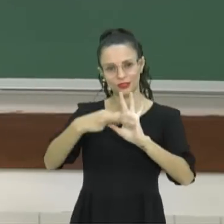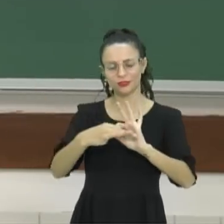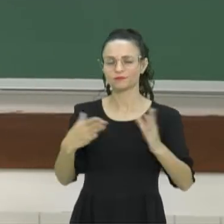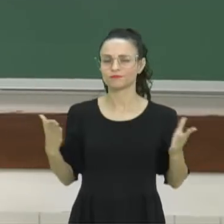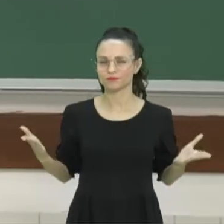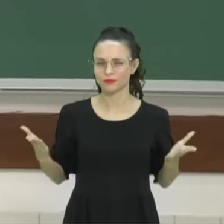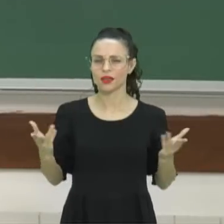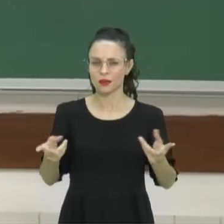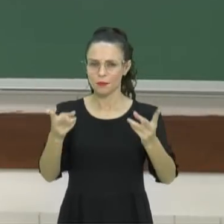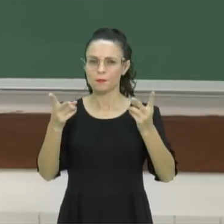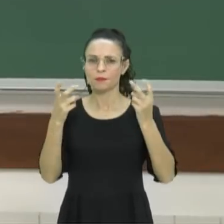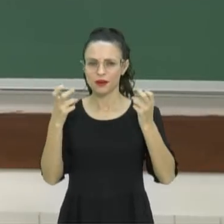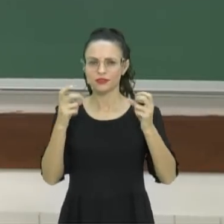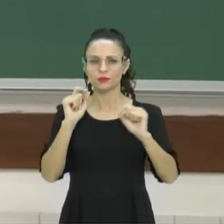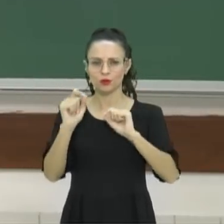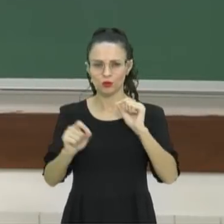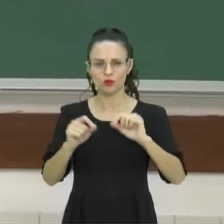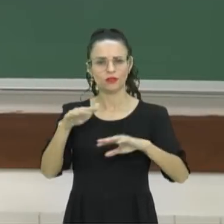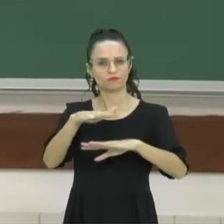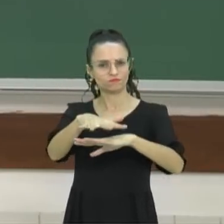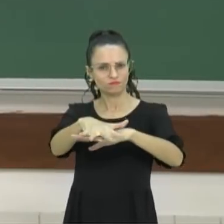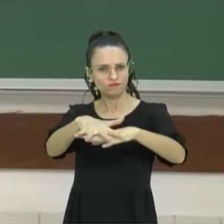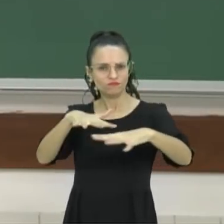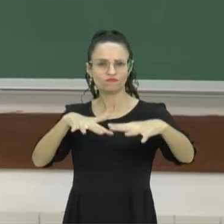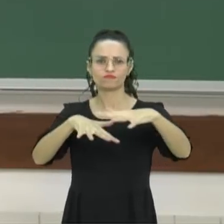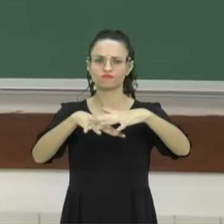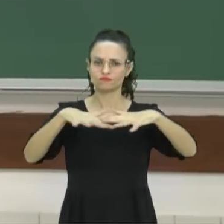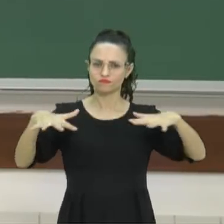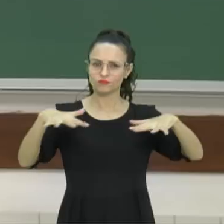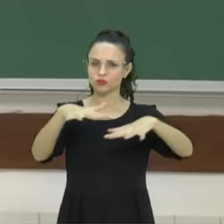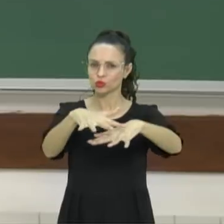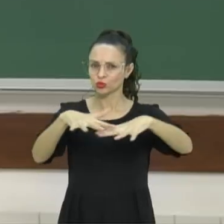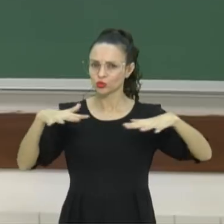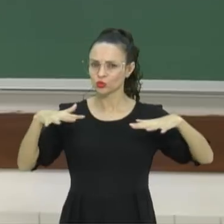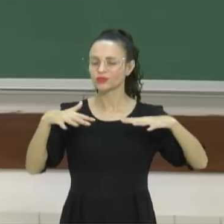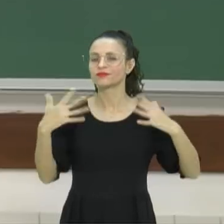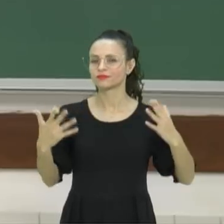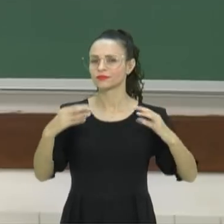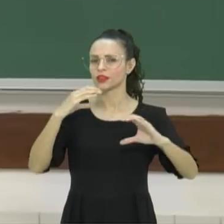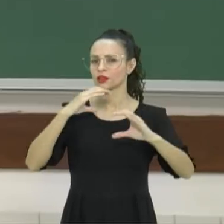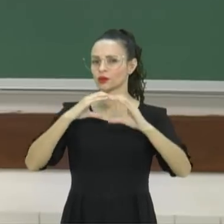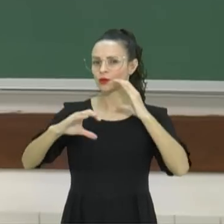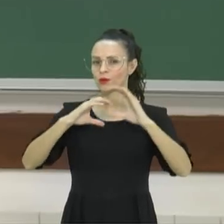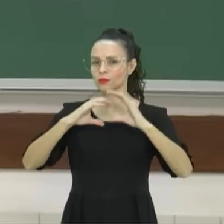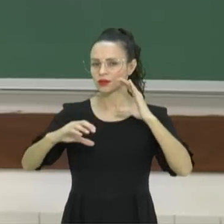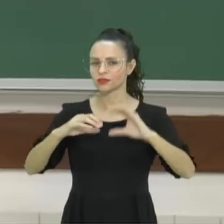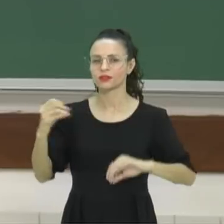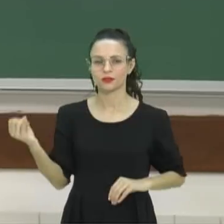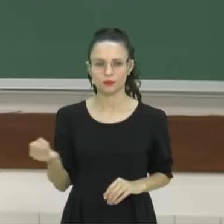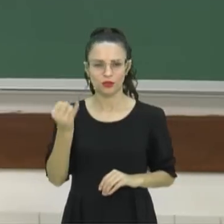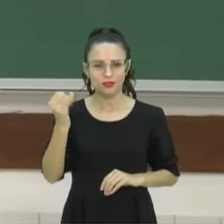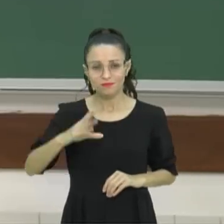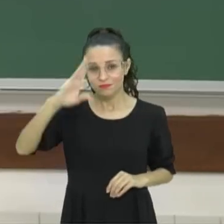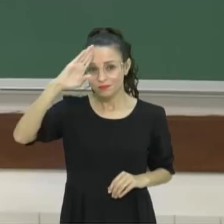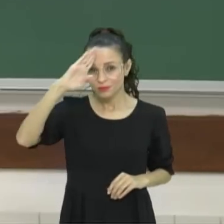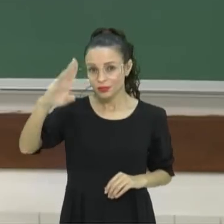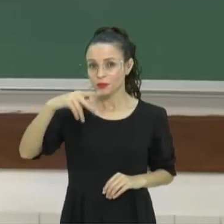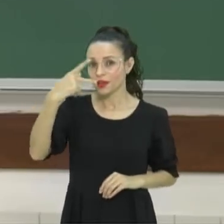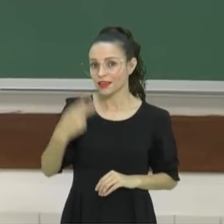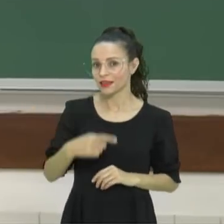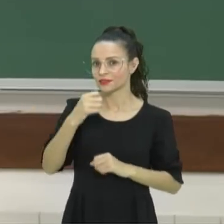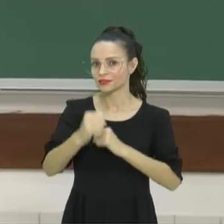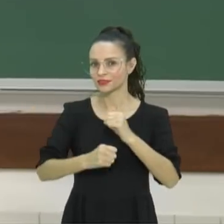temos observado o quanto a rede de comunicação é importante, especialmente nesse ano